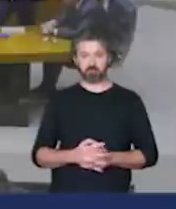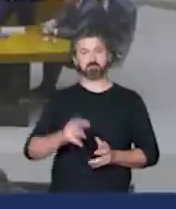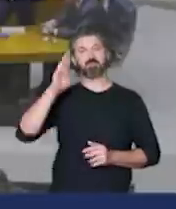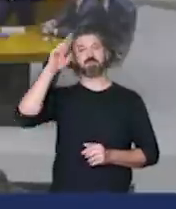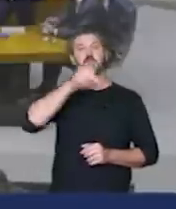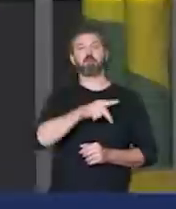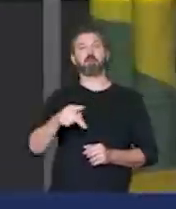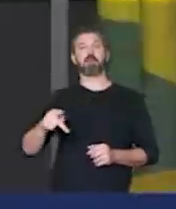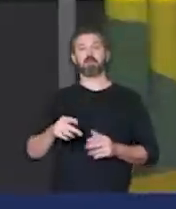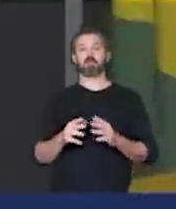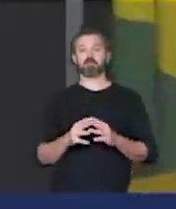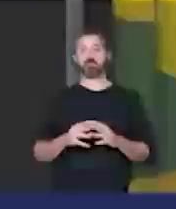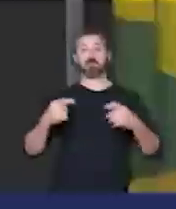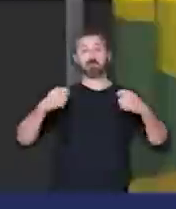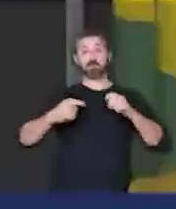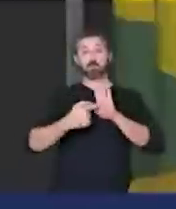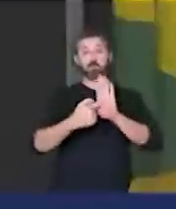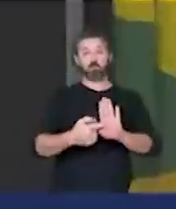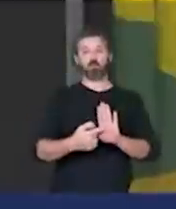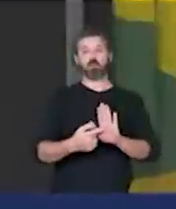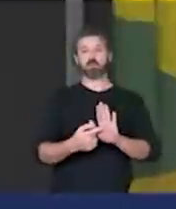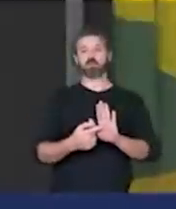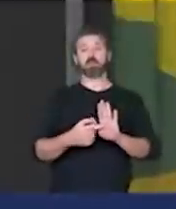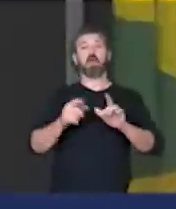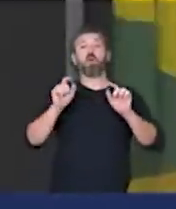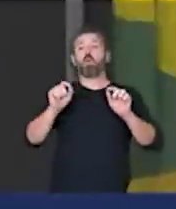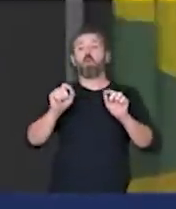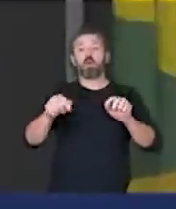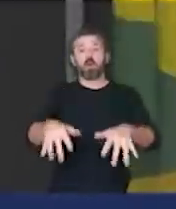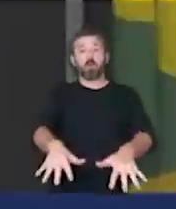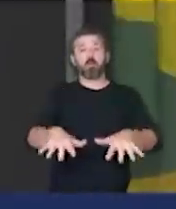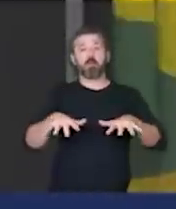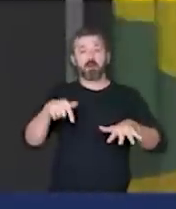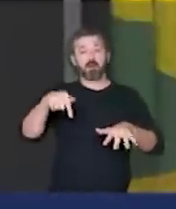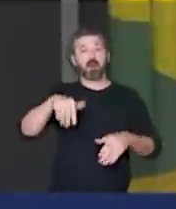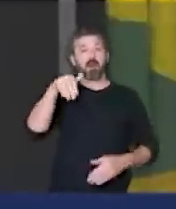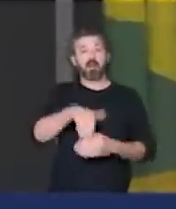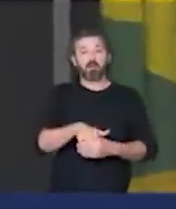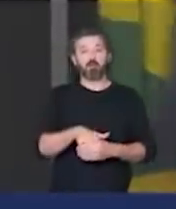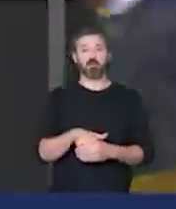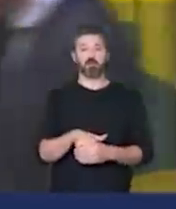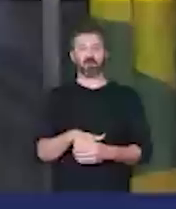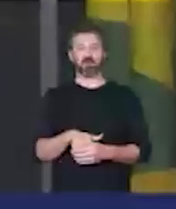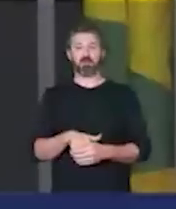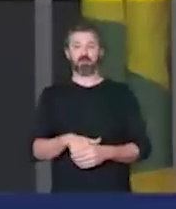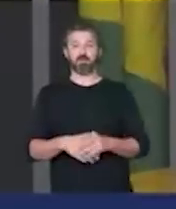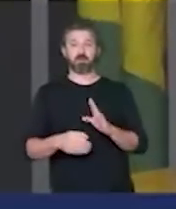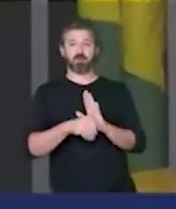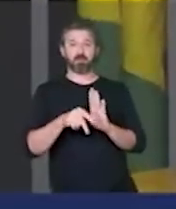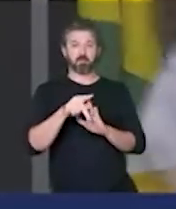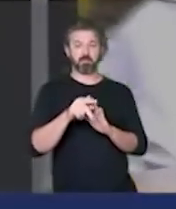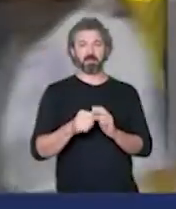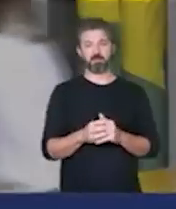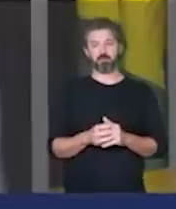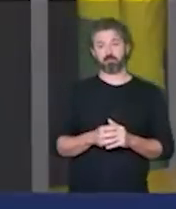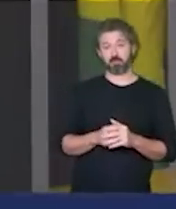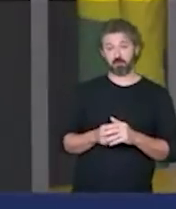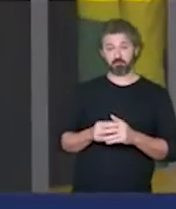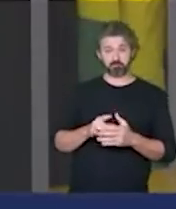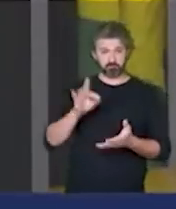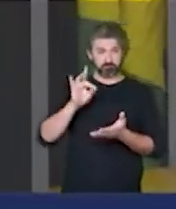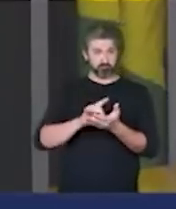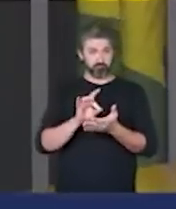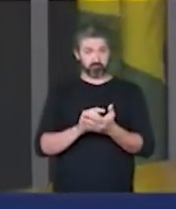primeiro é preciso destacar o que, que este plenário está votando com essa medida provisória. Basicamente,